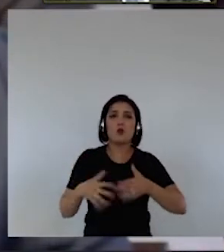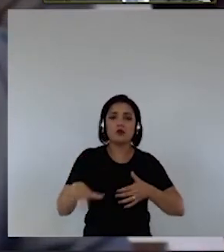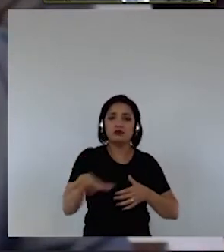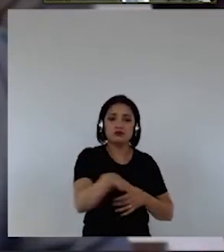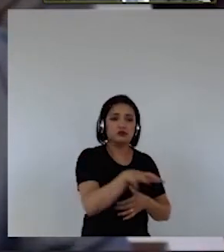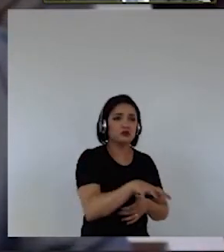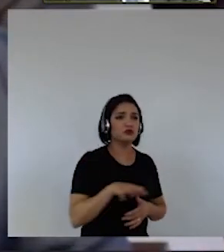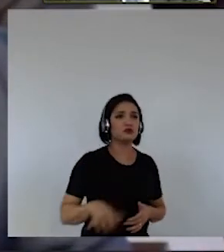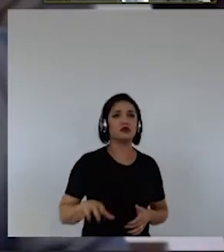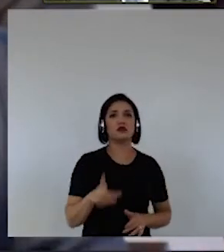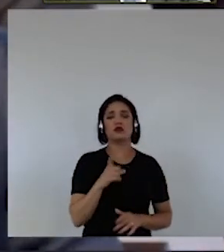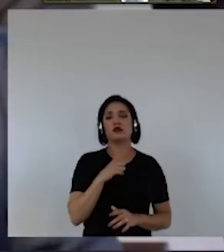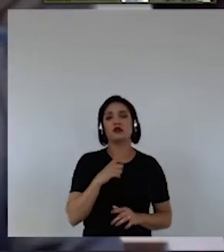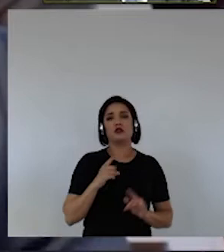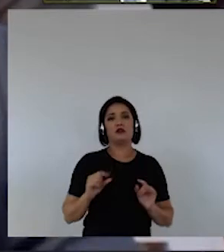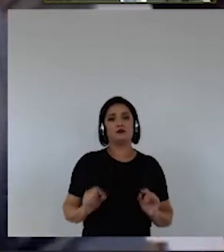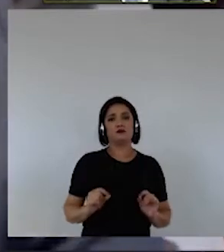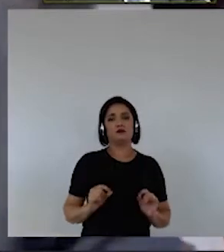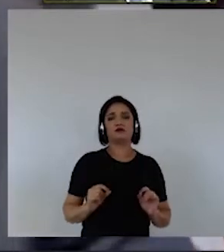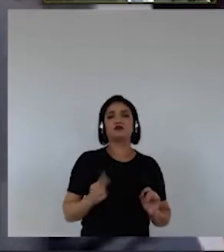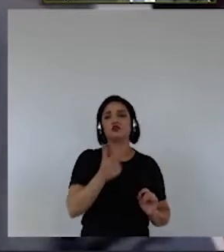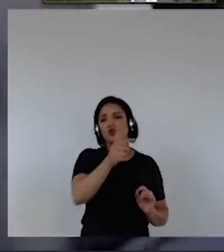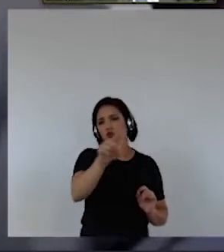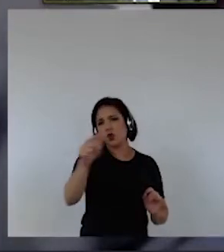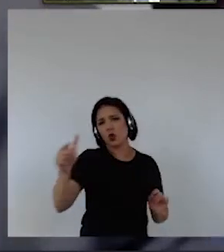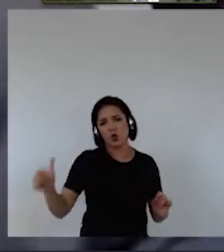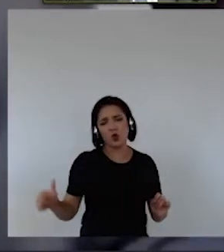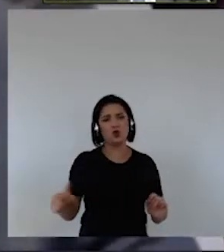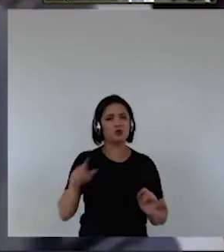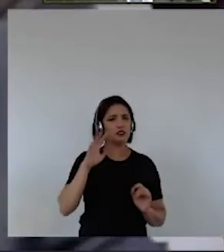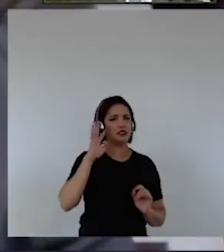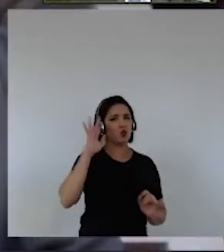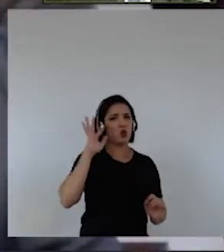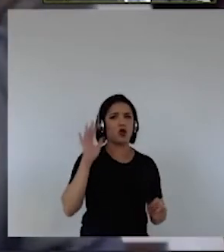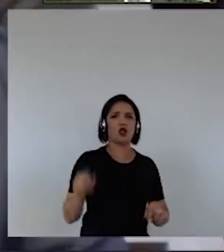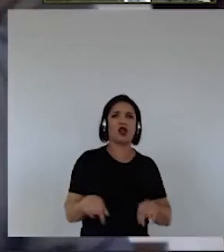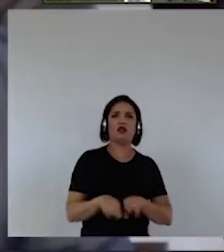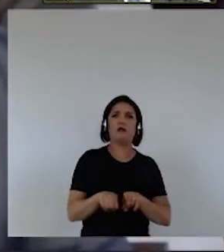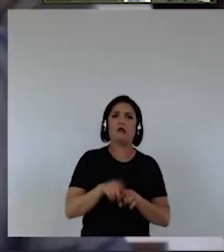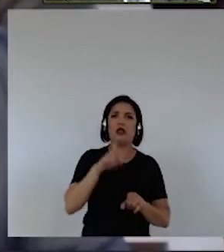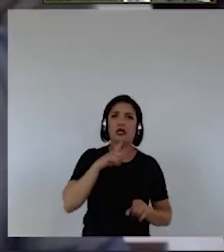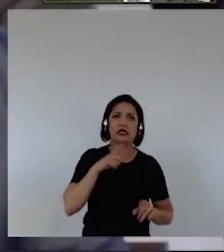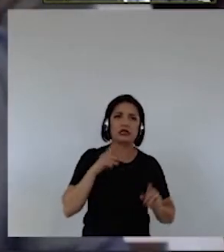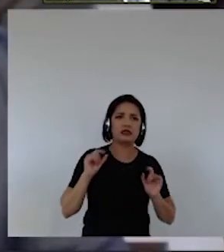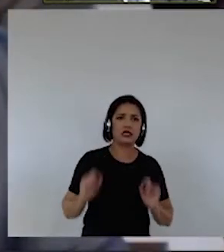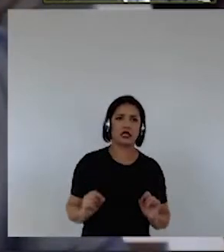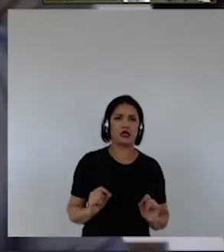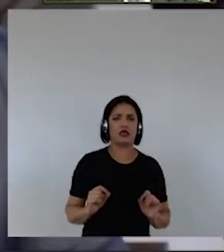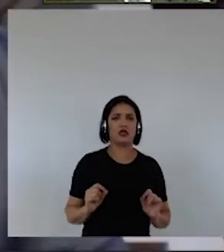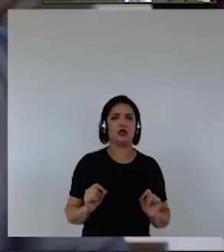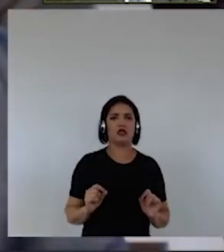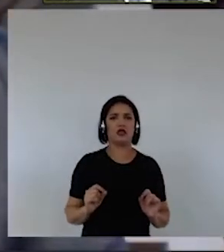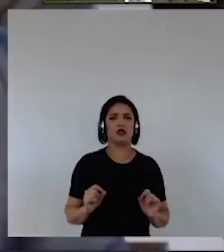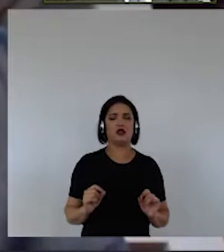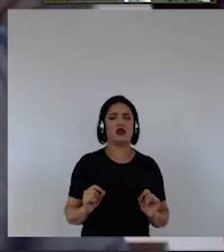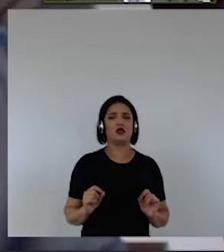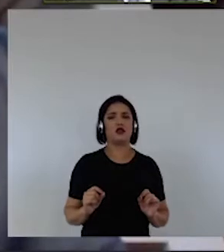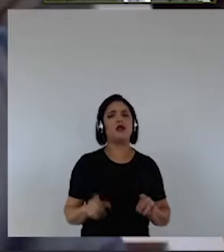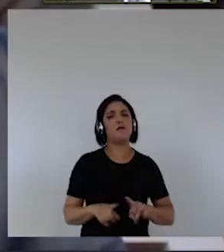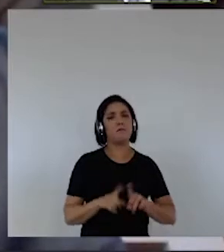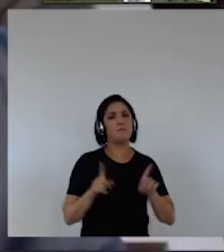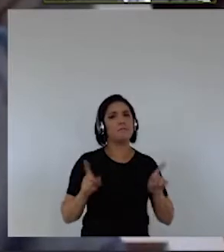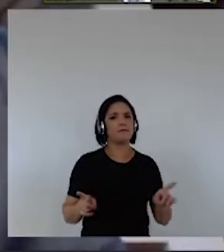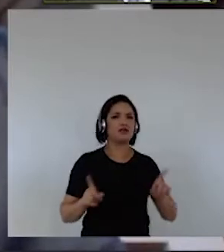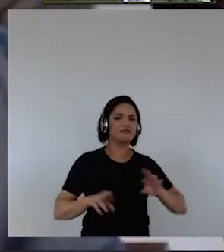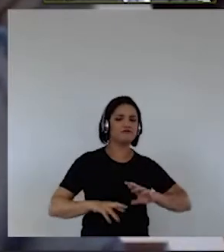alegação de teoria da imprevisão, até de outras teorias que são análogas à teoria da previsão, mas um